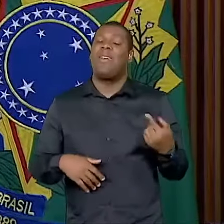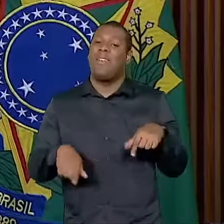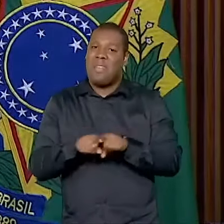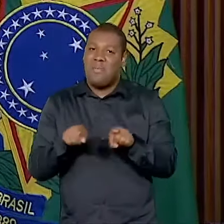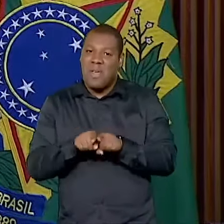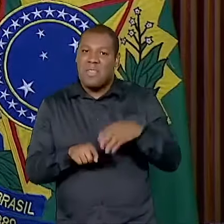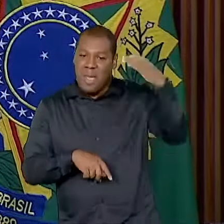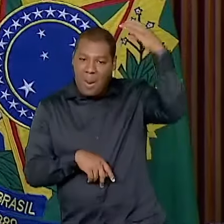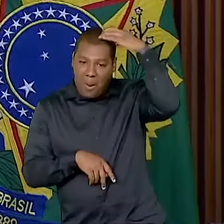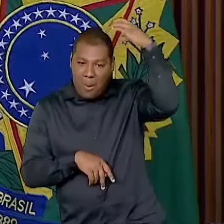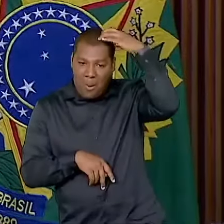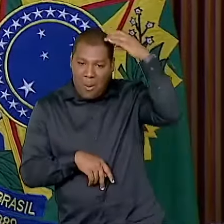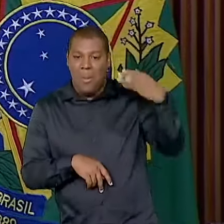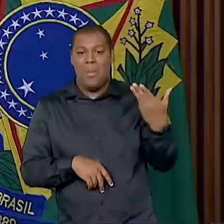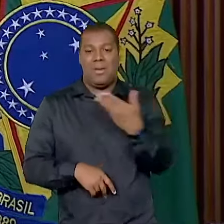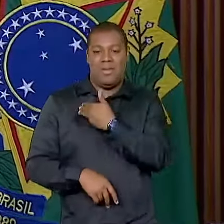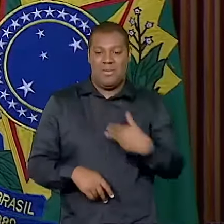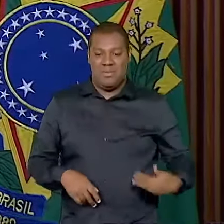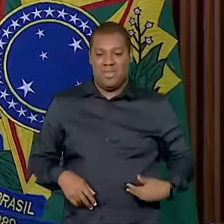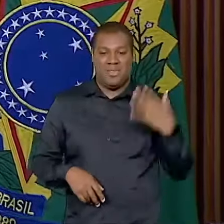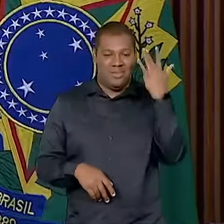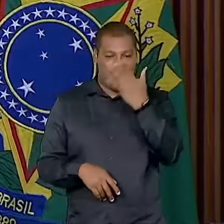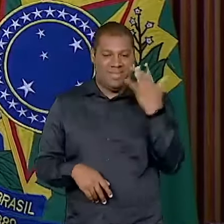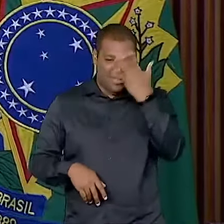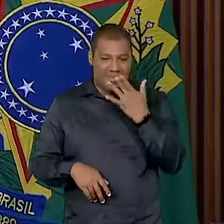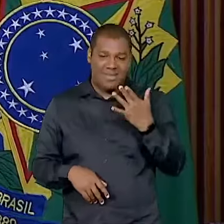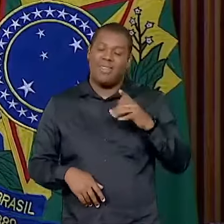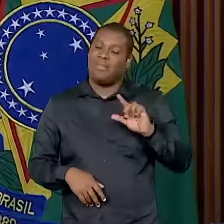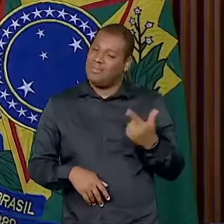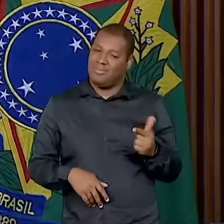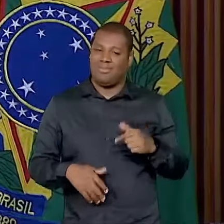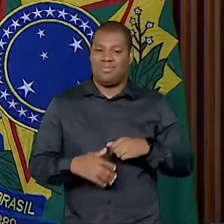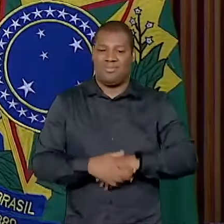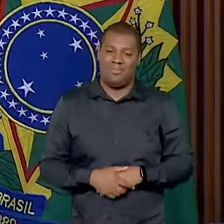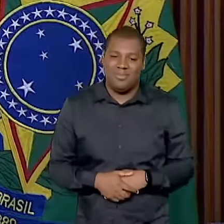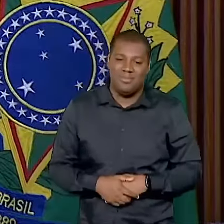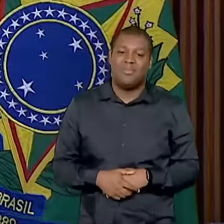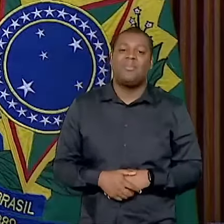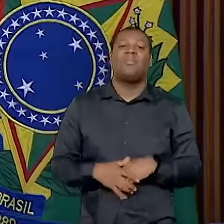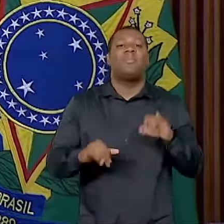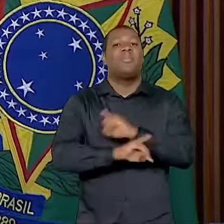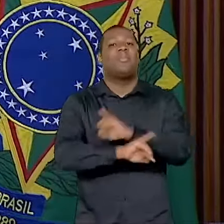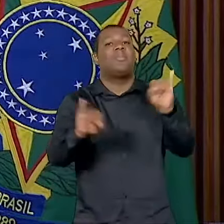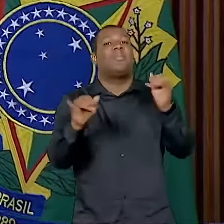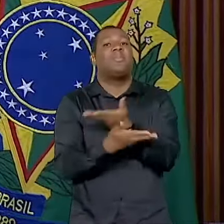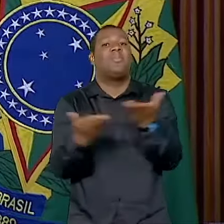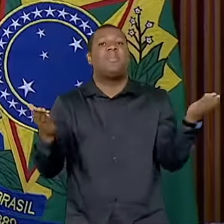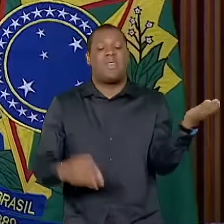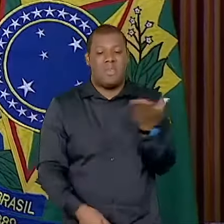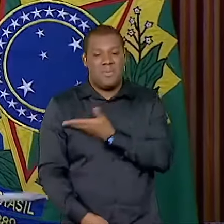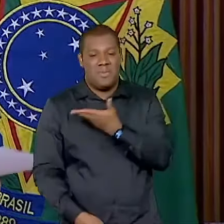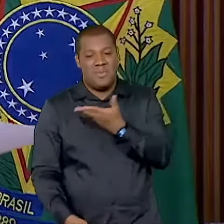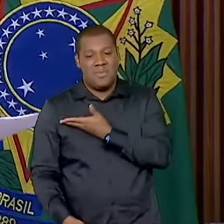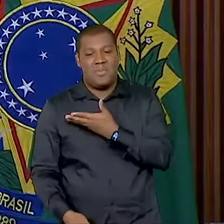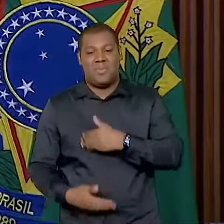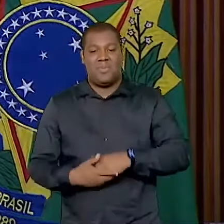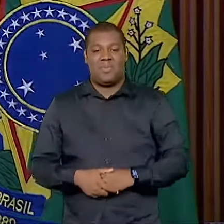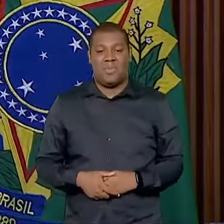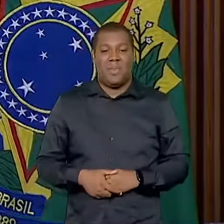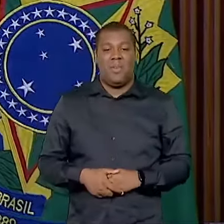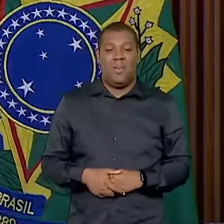ministérios não funcionam. E nós precisamos garantir que os ministérios funcionem. Dito isso, queridos companheiros e companheiras, eu não sei se eu